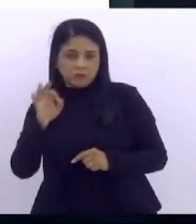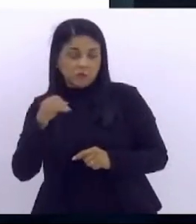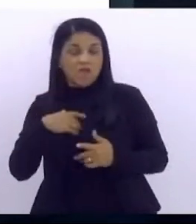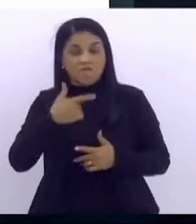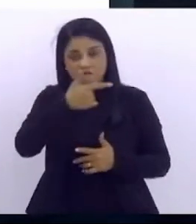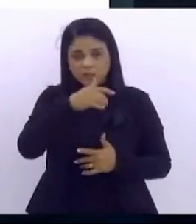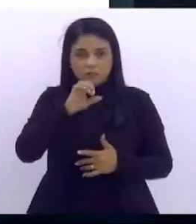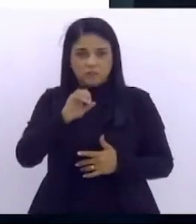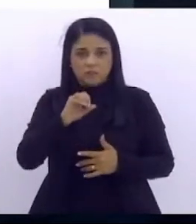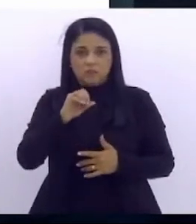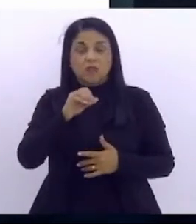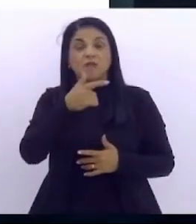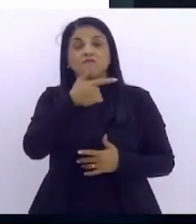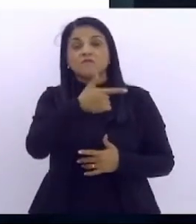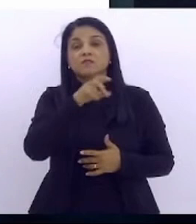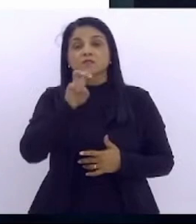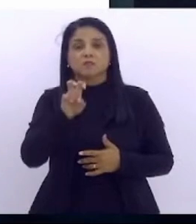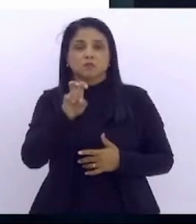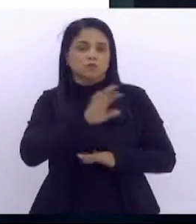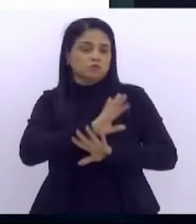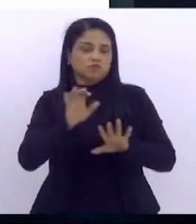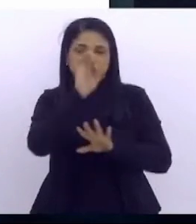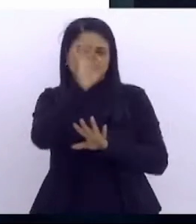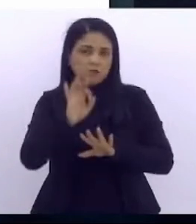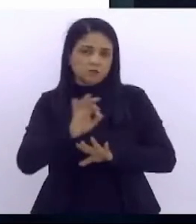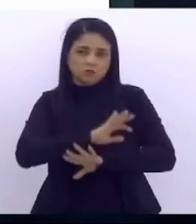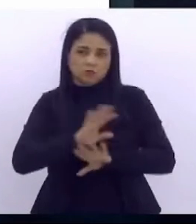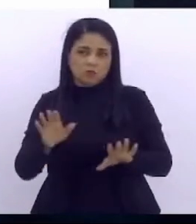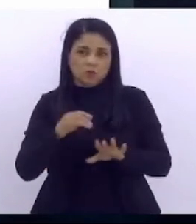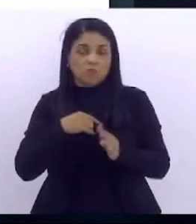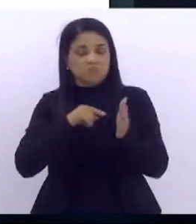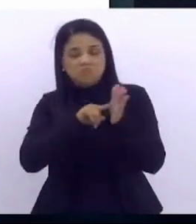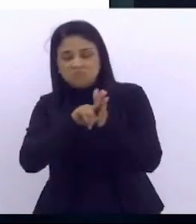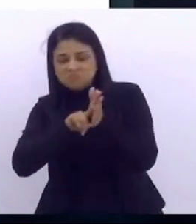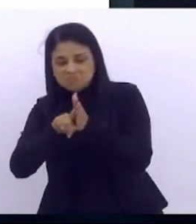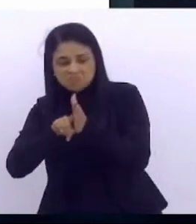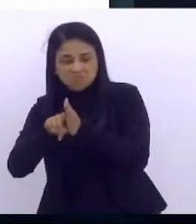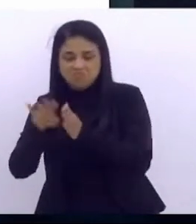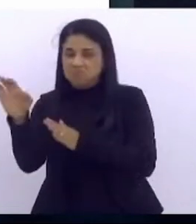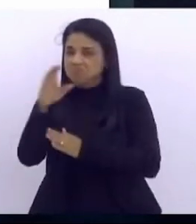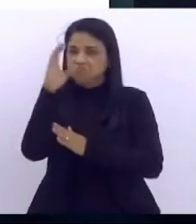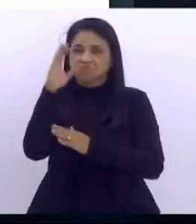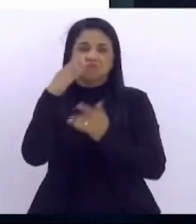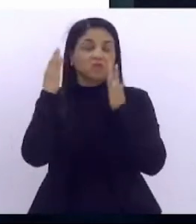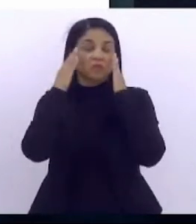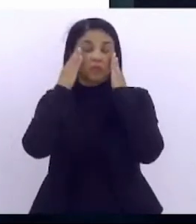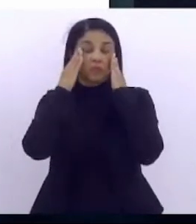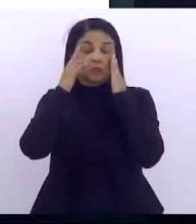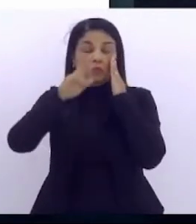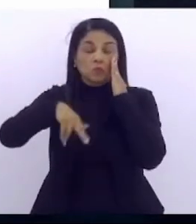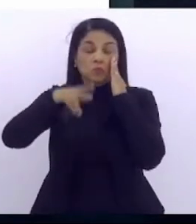do pesquisador. A pior evidência científica jamais, eu nunca vi uma coisa tão ridícula.